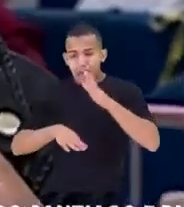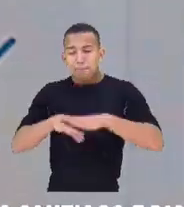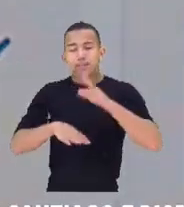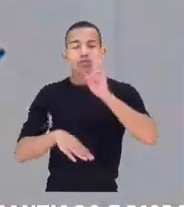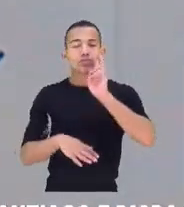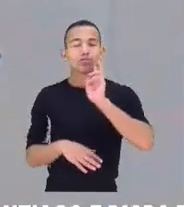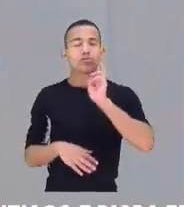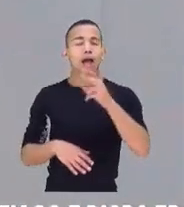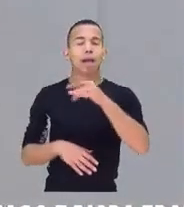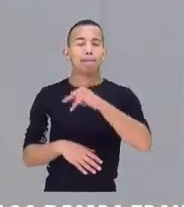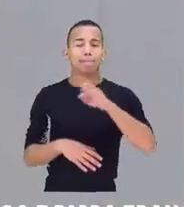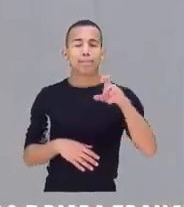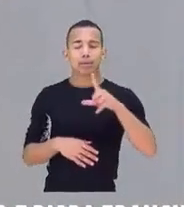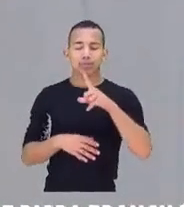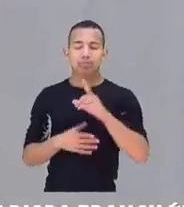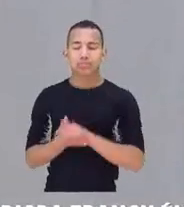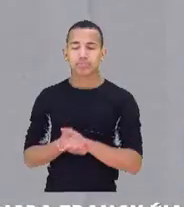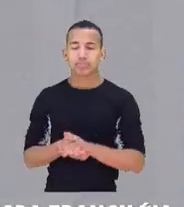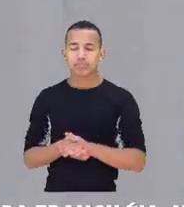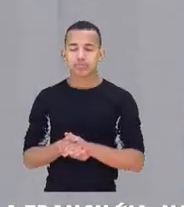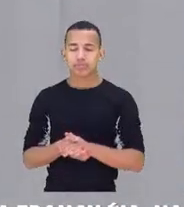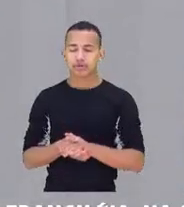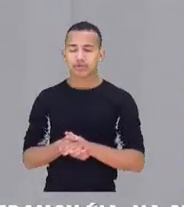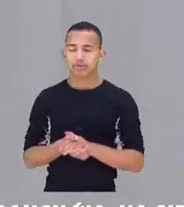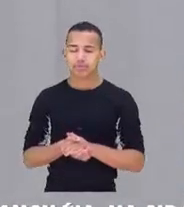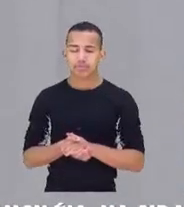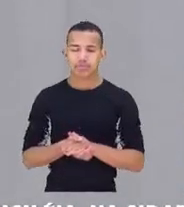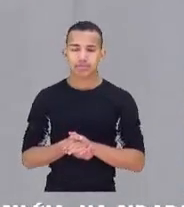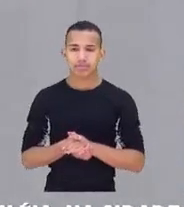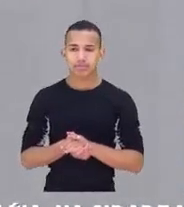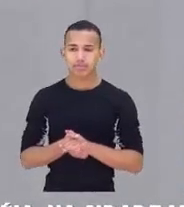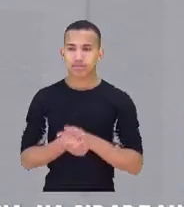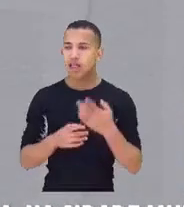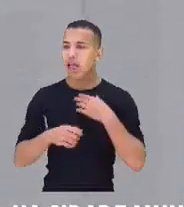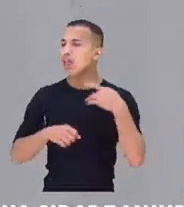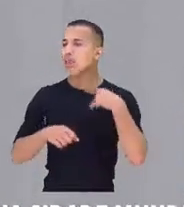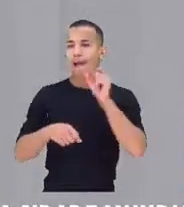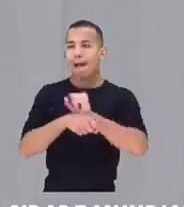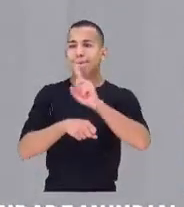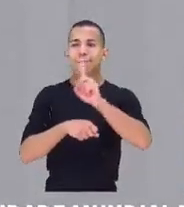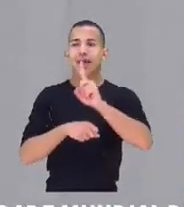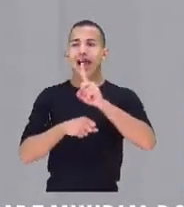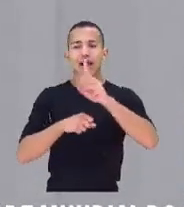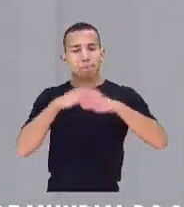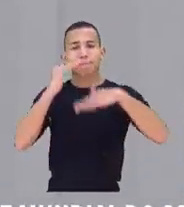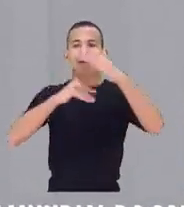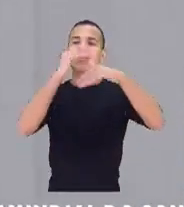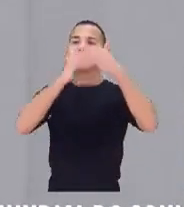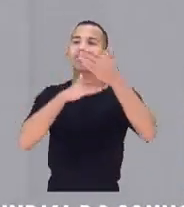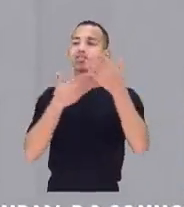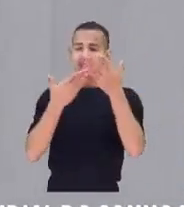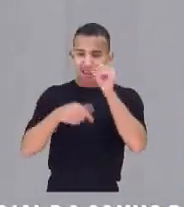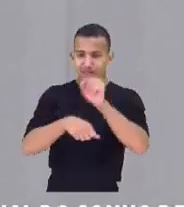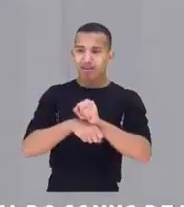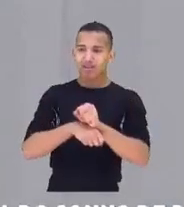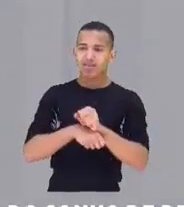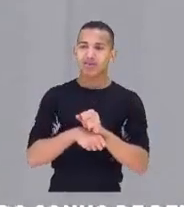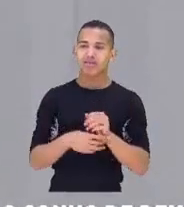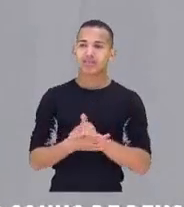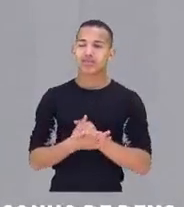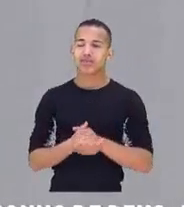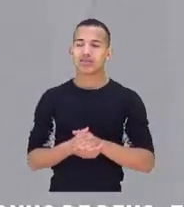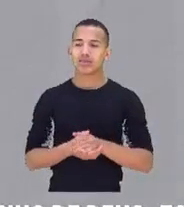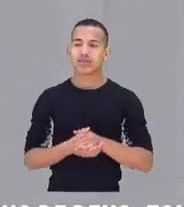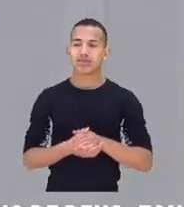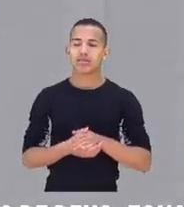de 2.600. Eu não paro de prosperar. Hã? Eu não paro de prosperar, é toda hora. Ô, mas você quer parar? Quero não. Eu